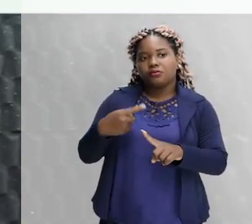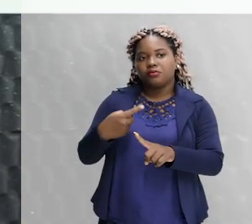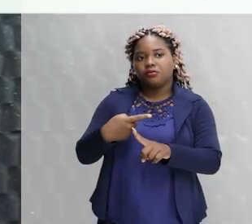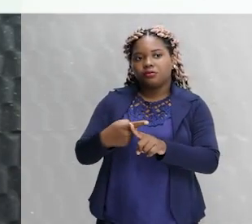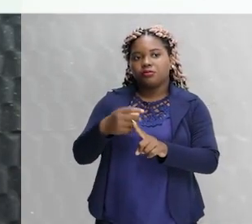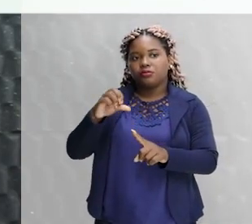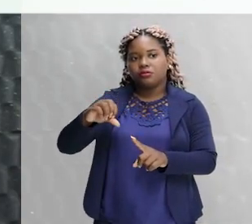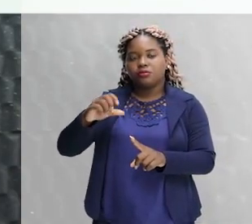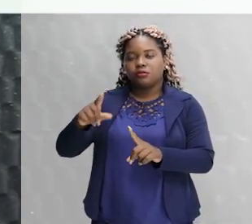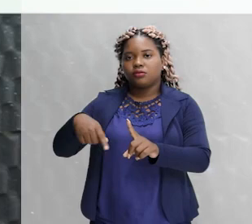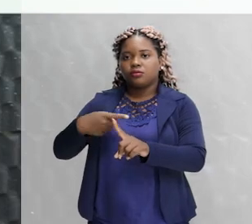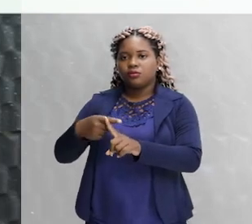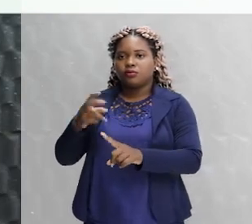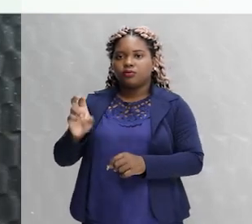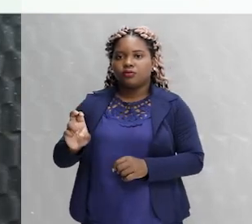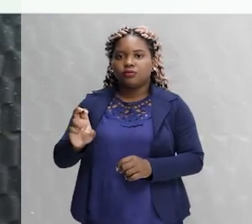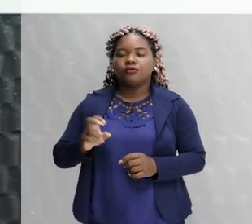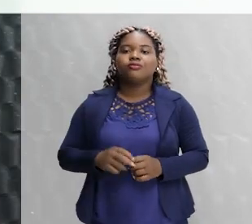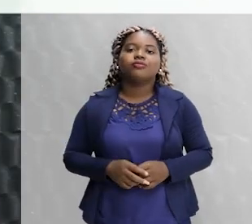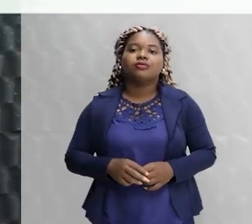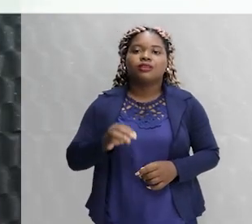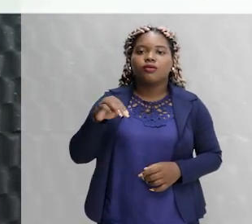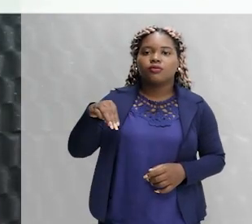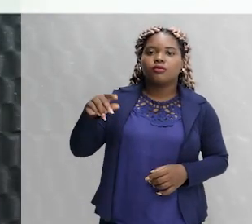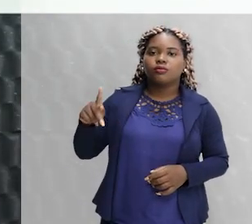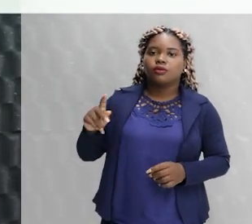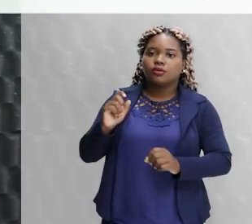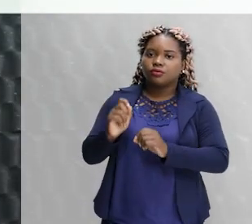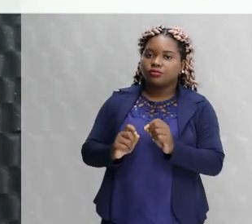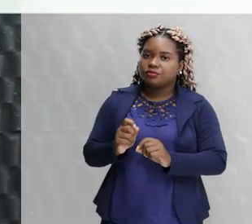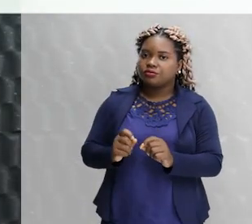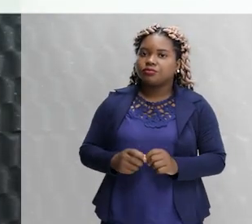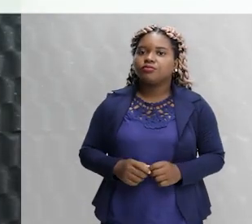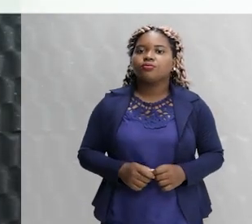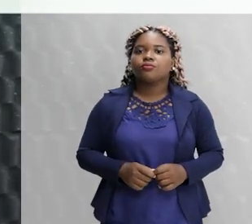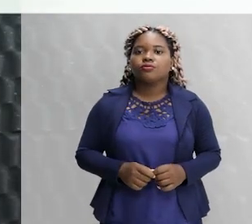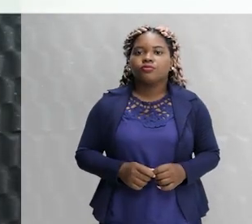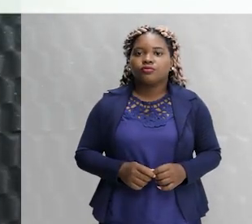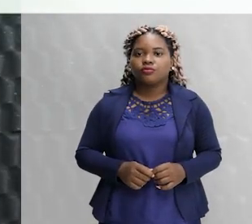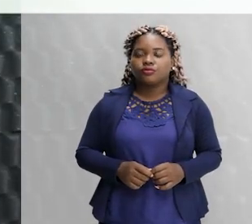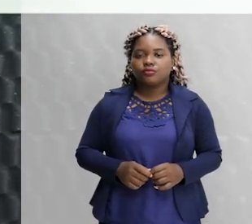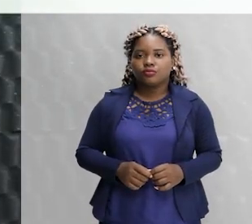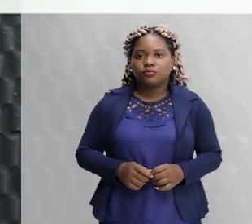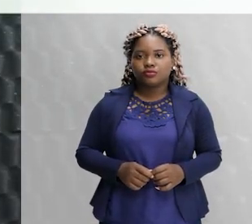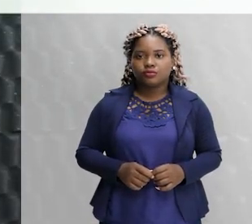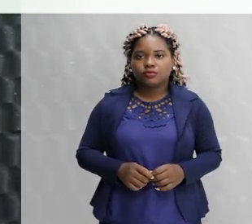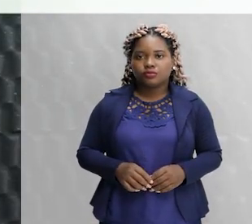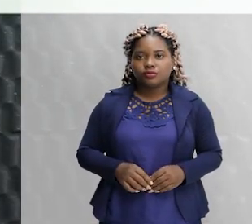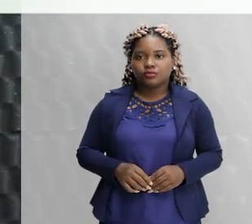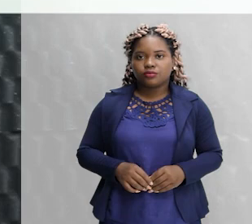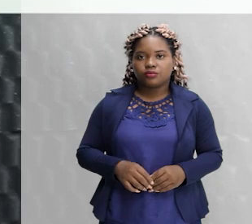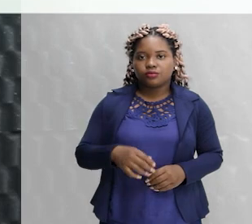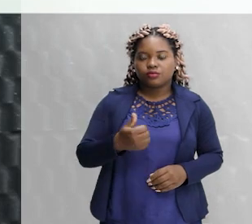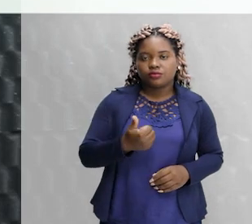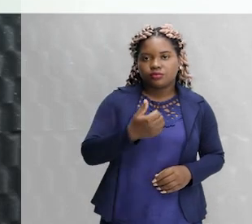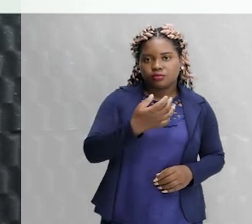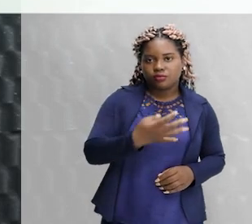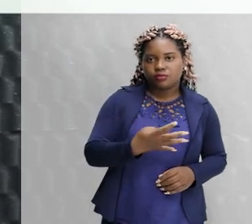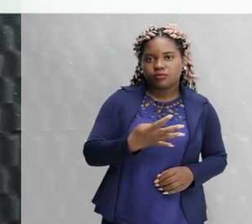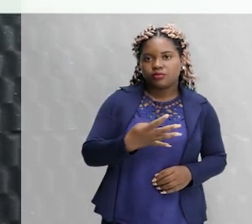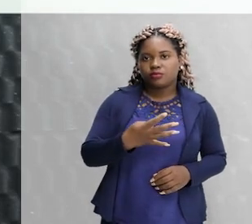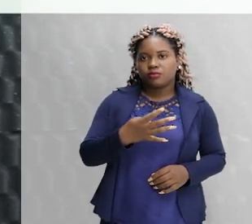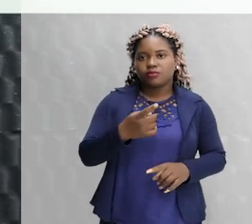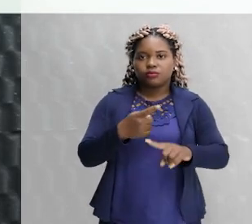Somatório dos pesos. Olha só, então minha média ponderada vai ficar igual a 14